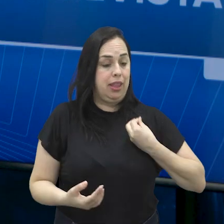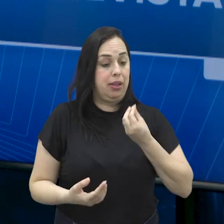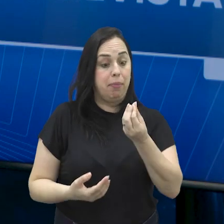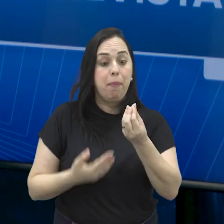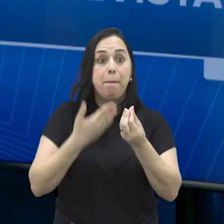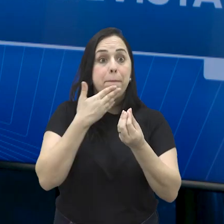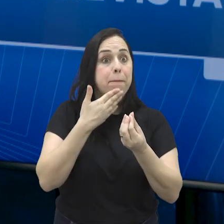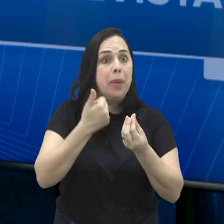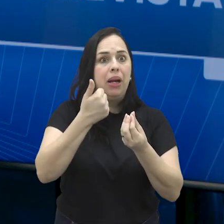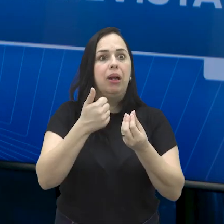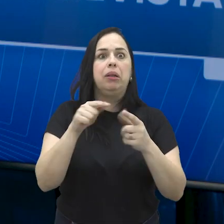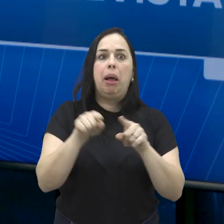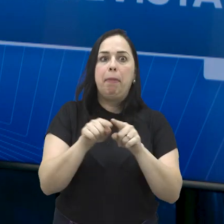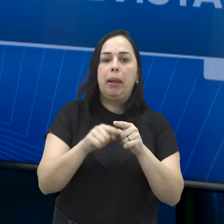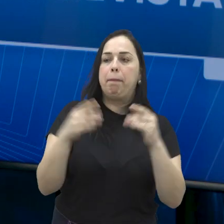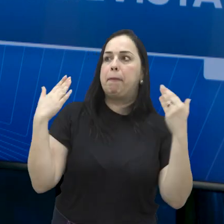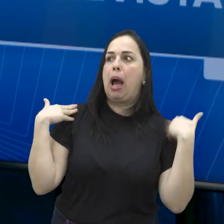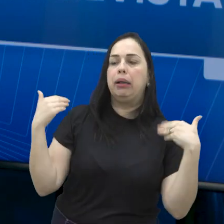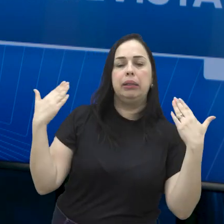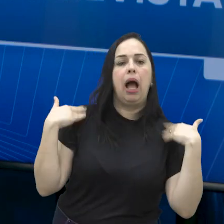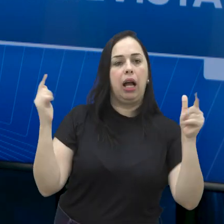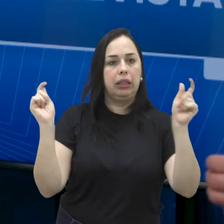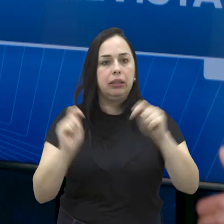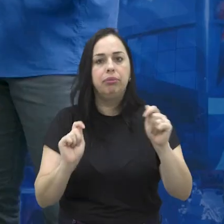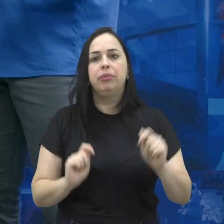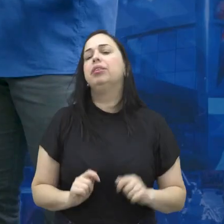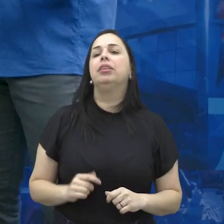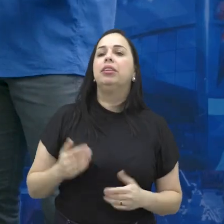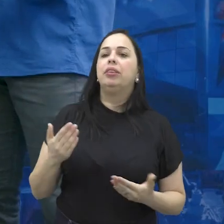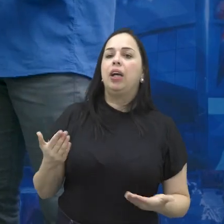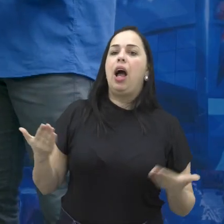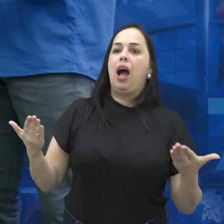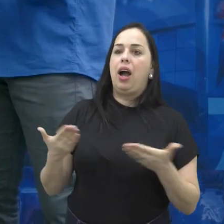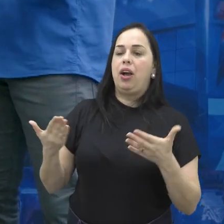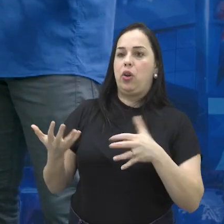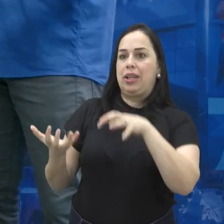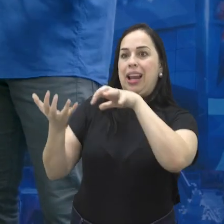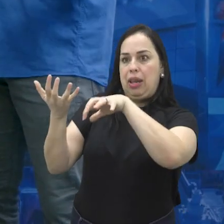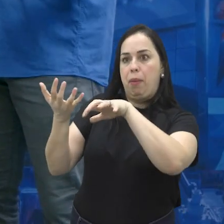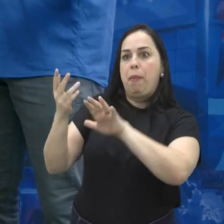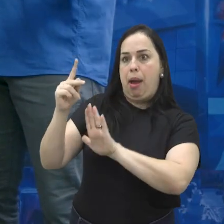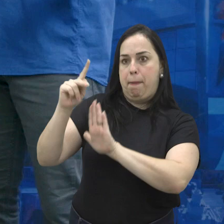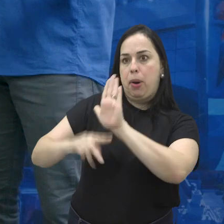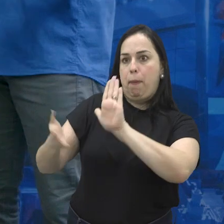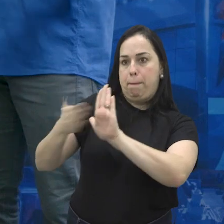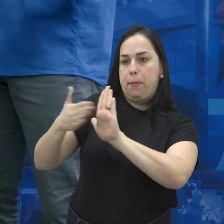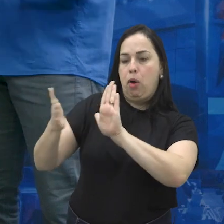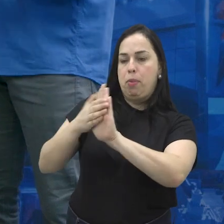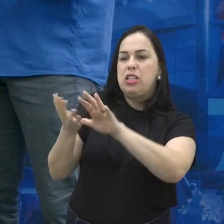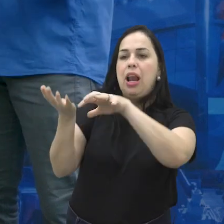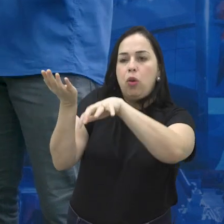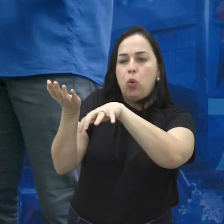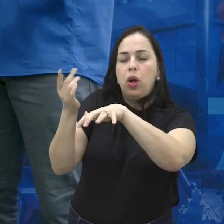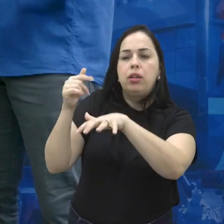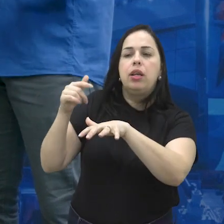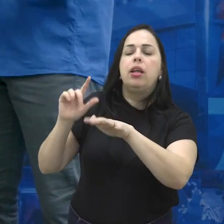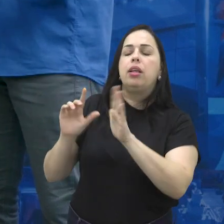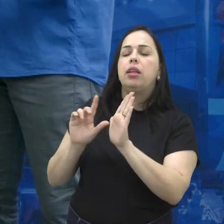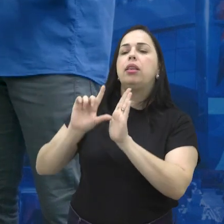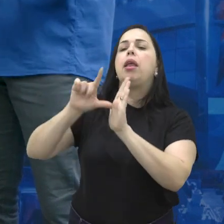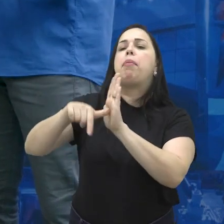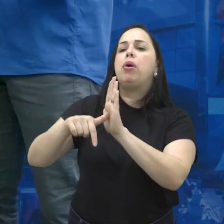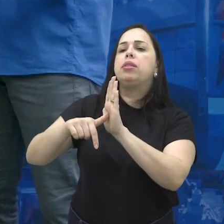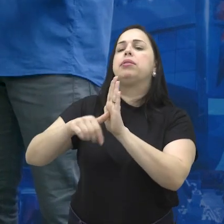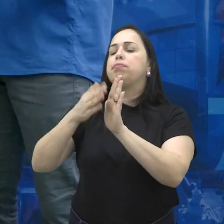e ainda melhora o seu lazer e tudo mais. Ela passou a tramitar agora no Congresso, né? Sim. Quais são as próximas